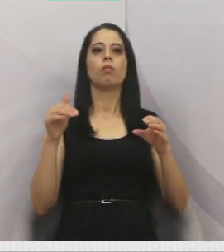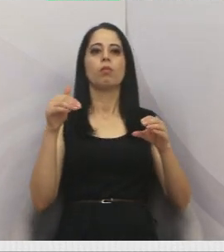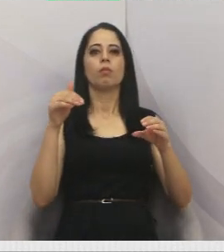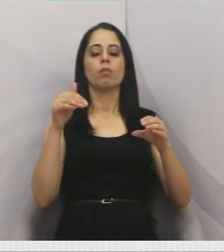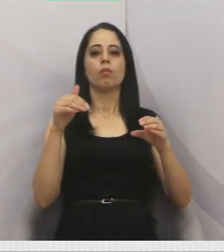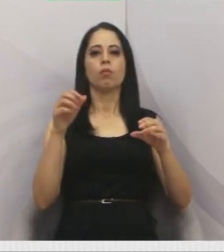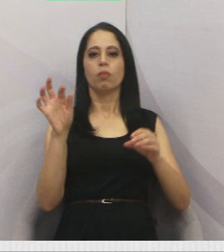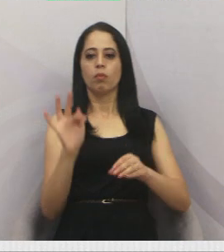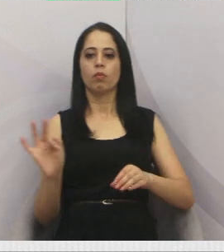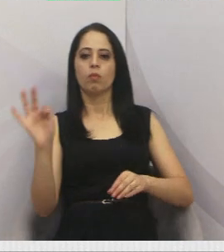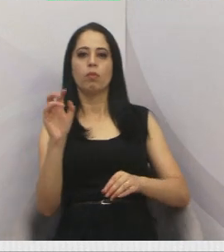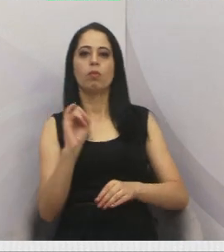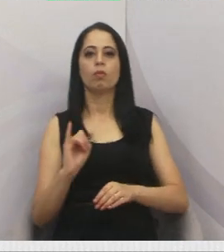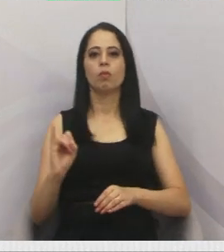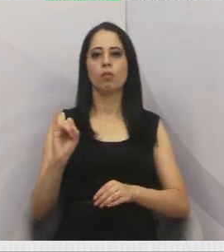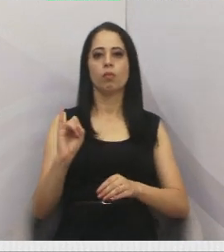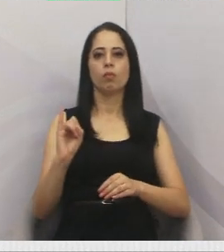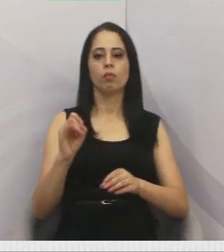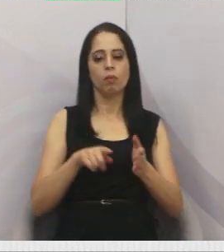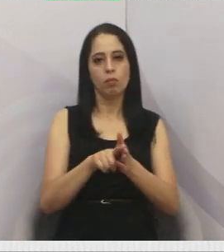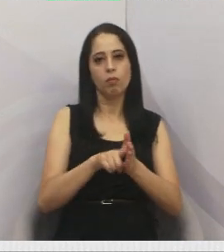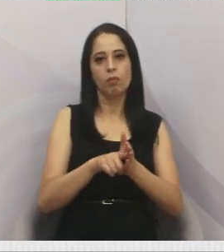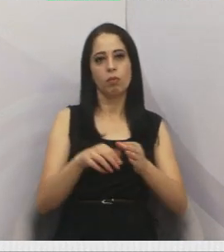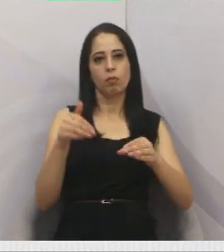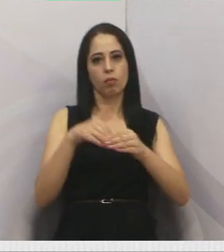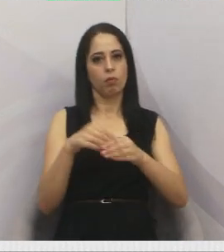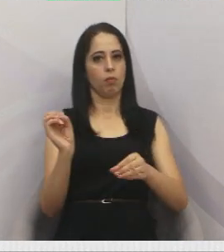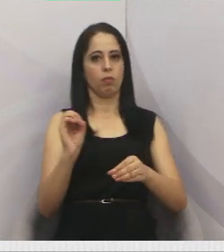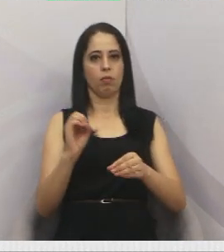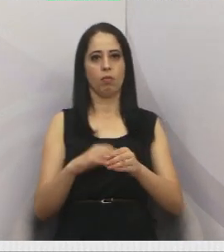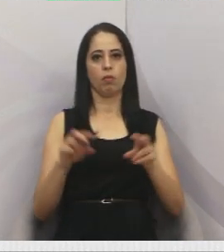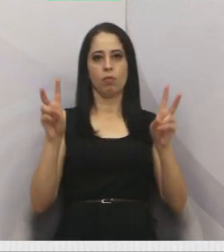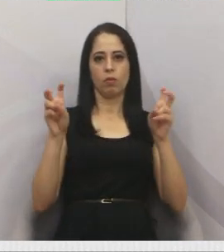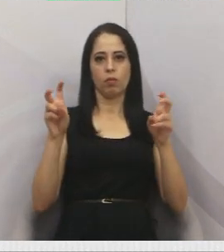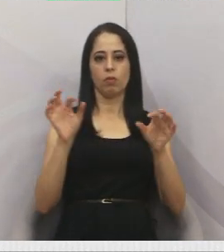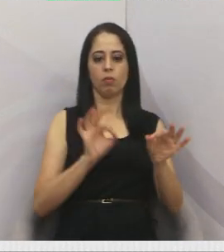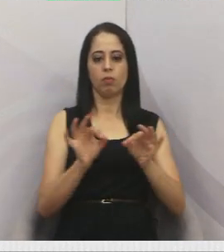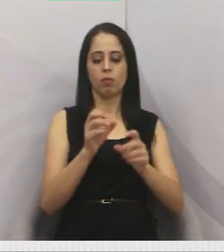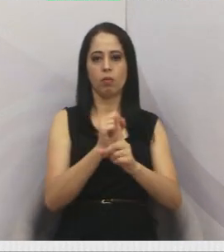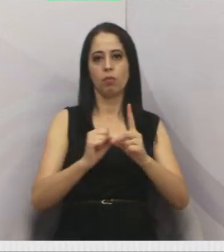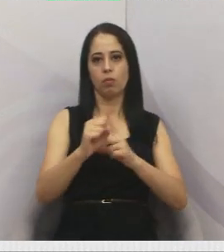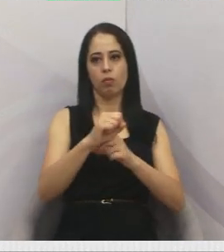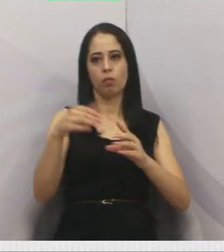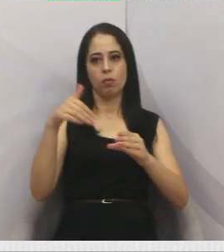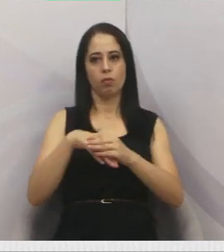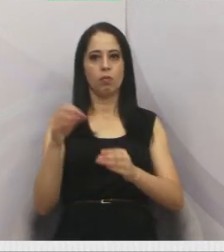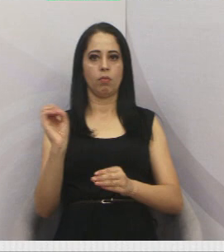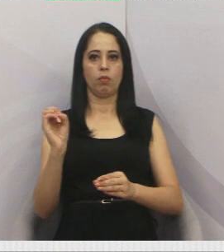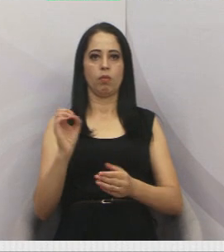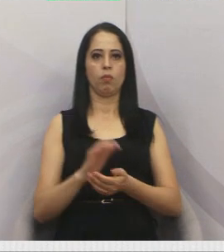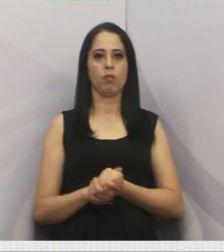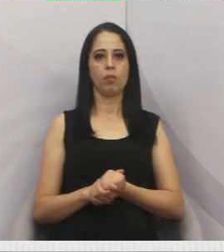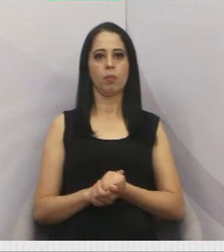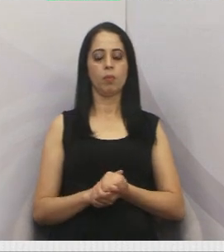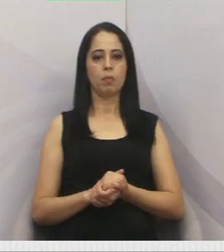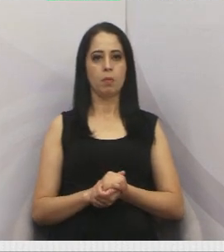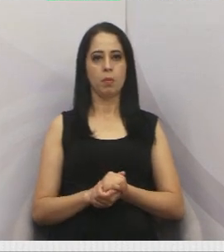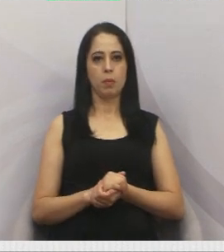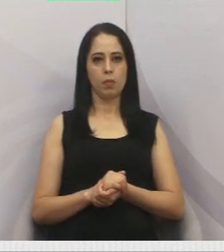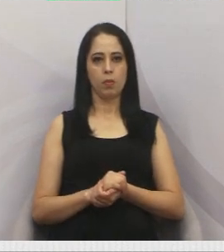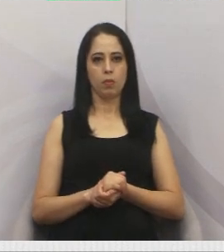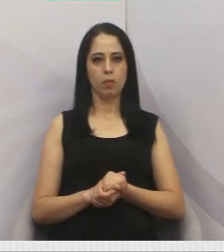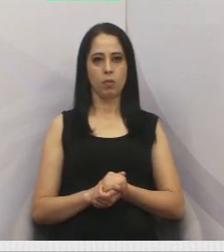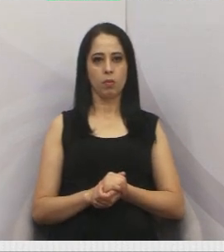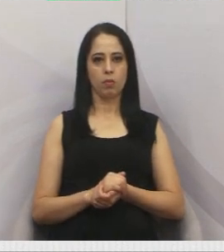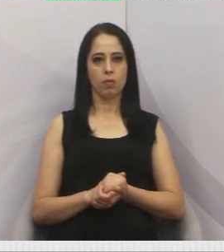Entidades Acadêmicas e de Pesquisa, voto em branco. Segmento Organização da Sociedade Civil, voto em branco. Próximo voto.